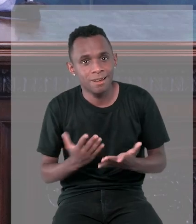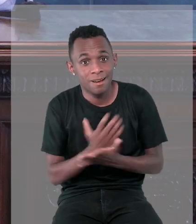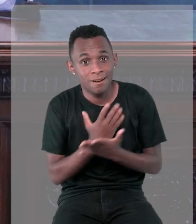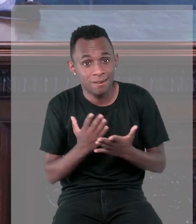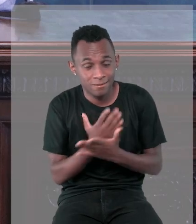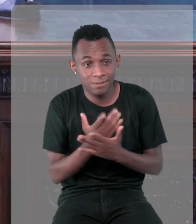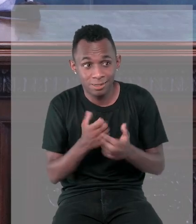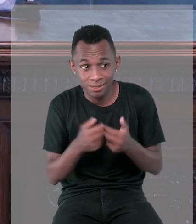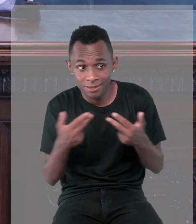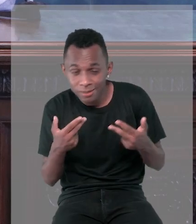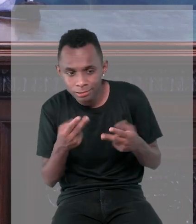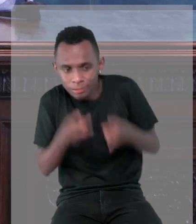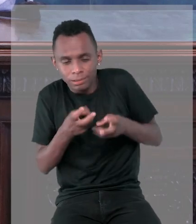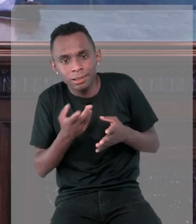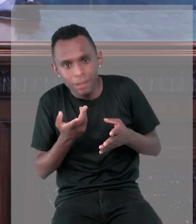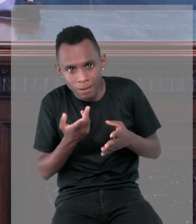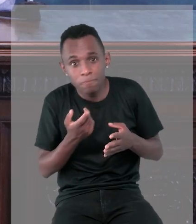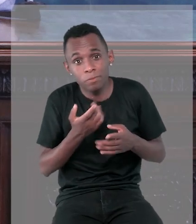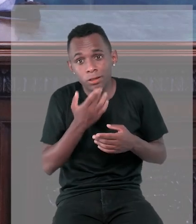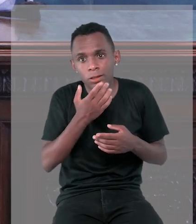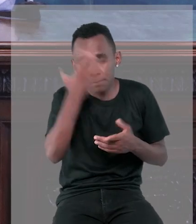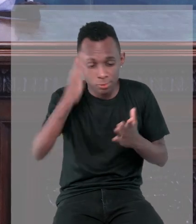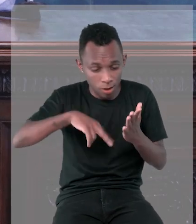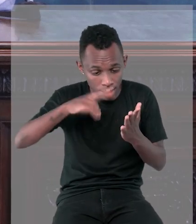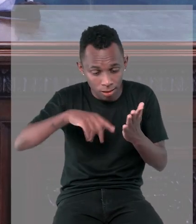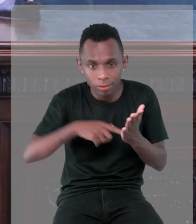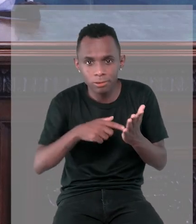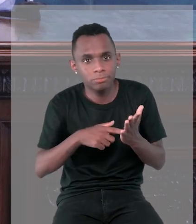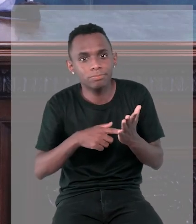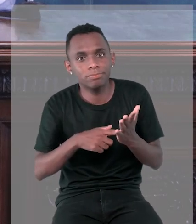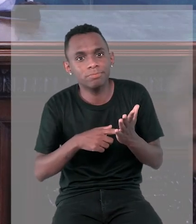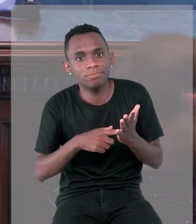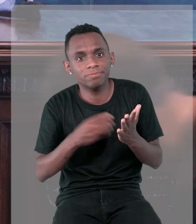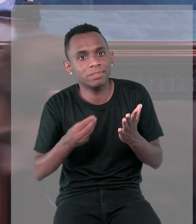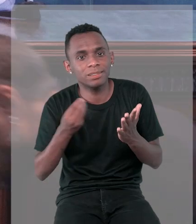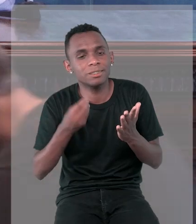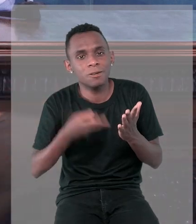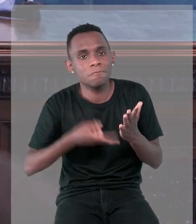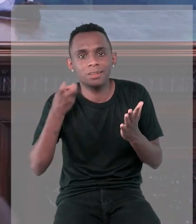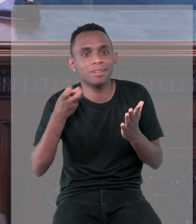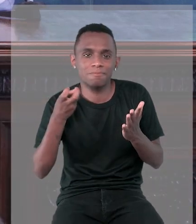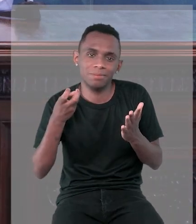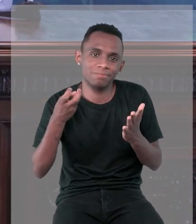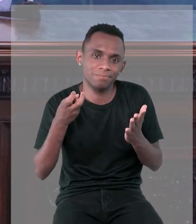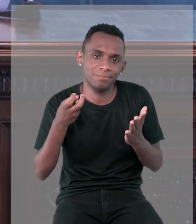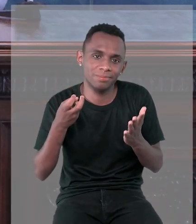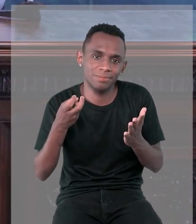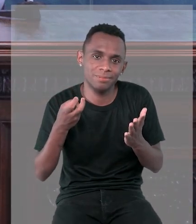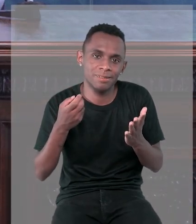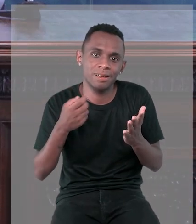tropeços para o leitor, e o leitor muitas vezes não se dá conta de que está